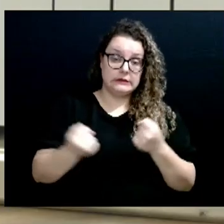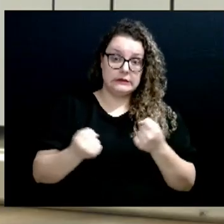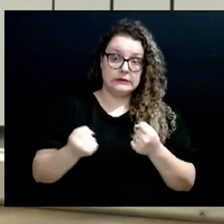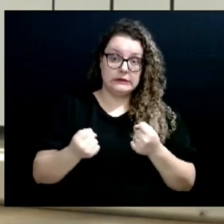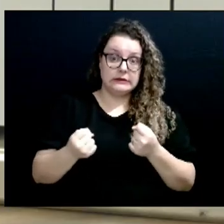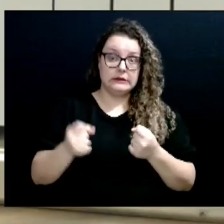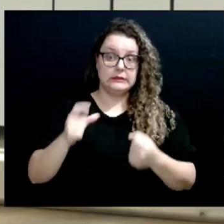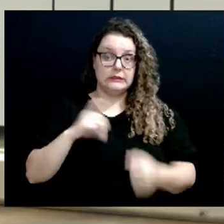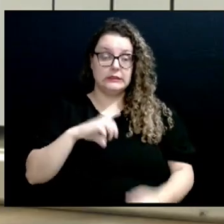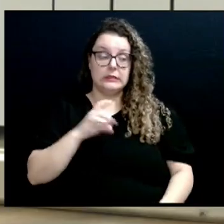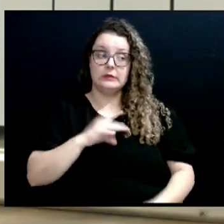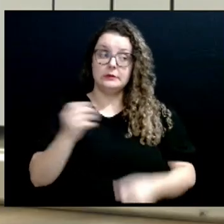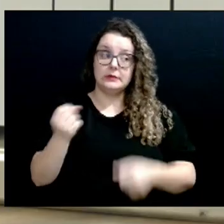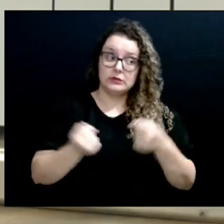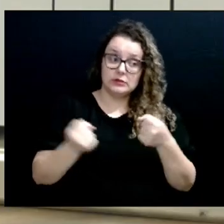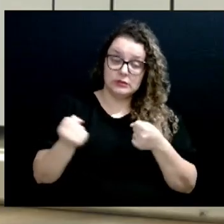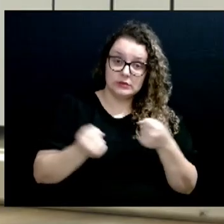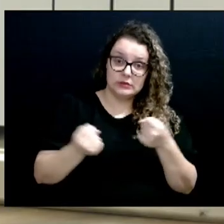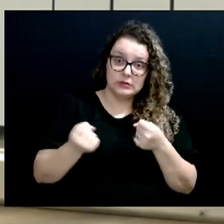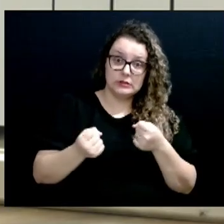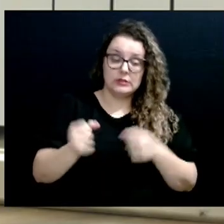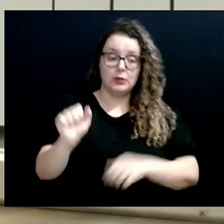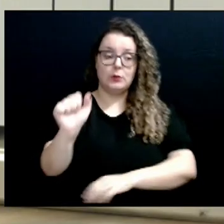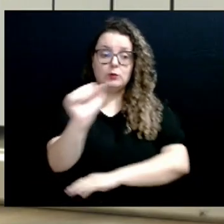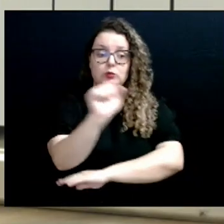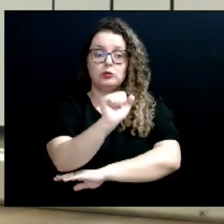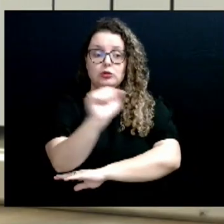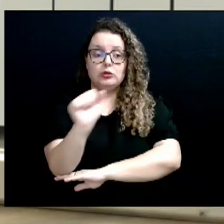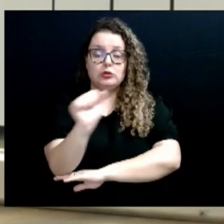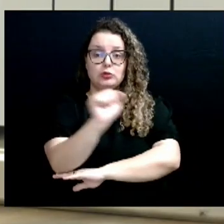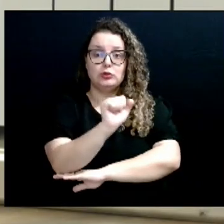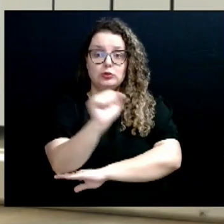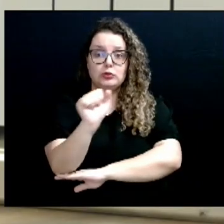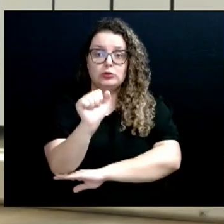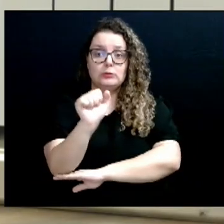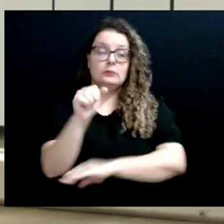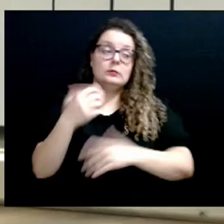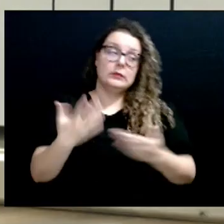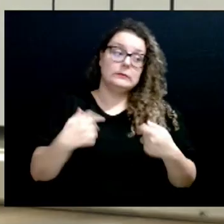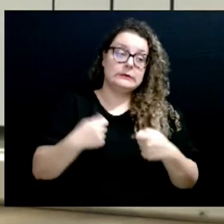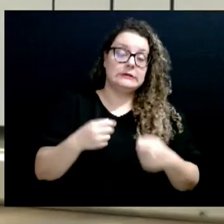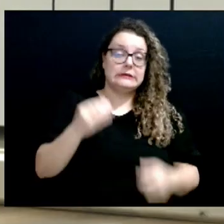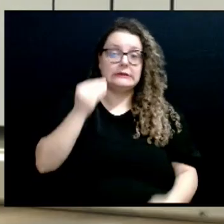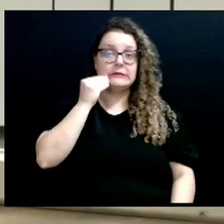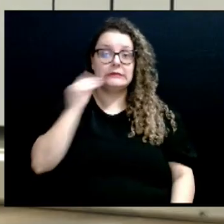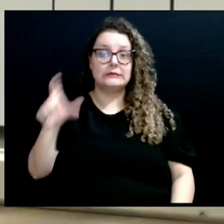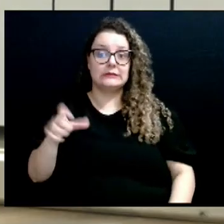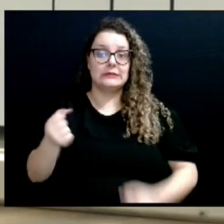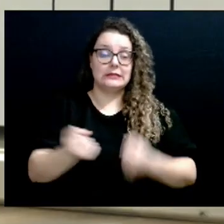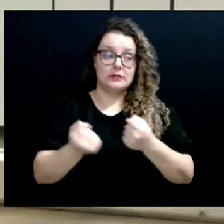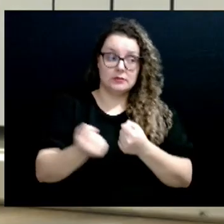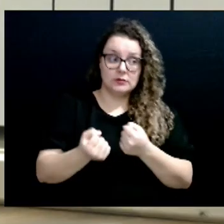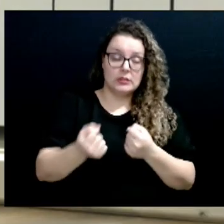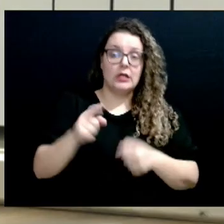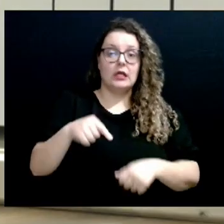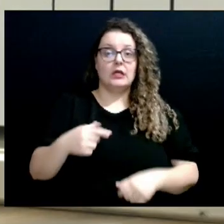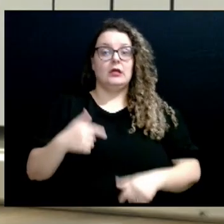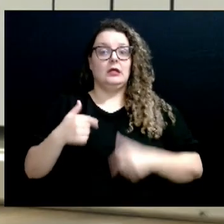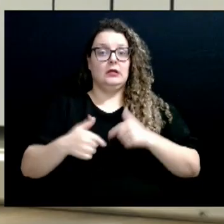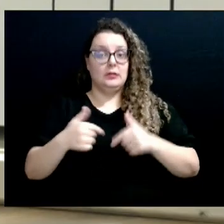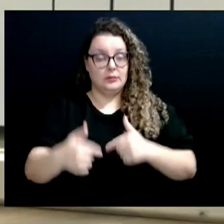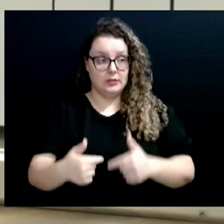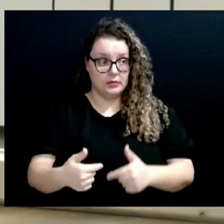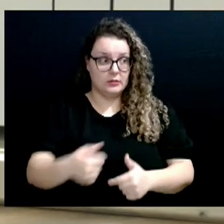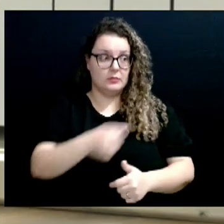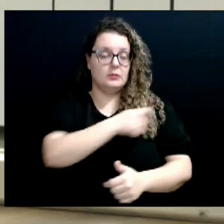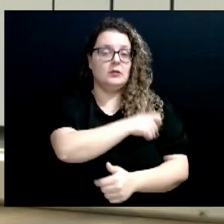dirigir, mas pela necessidade tenta se habilitar. E isso é trabalhado no decorrer das aulas.